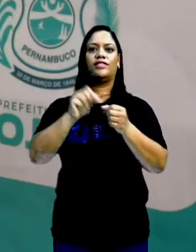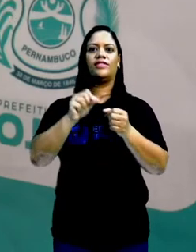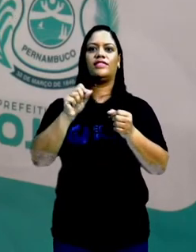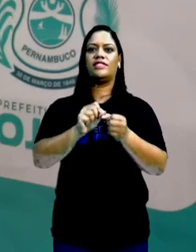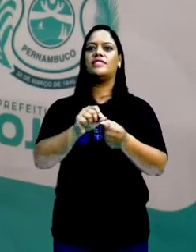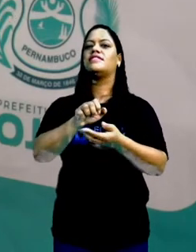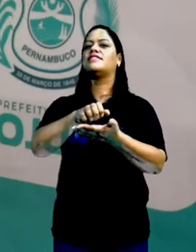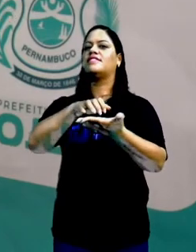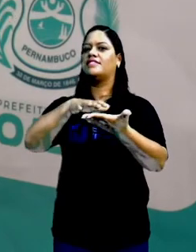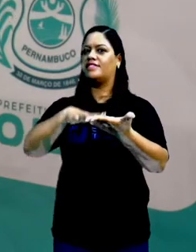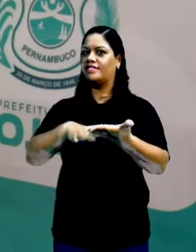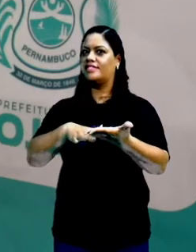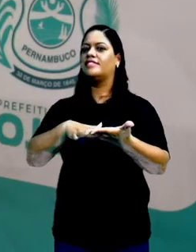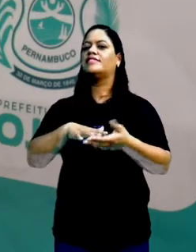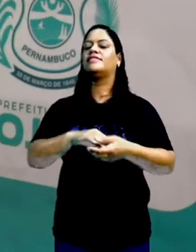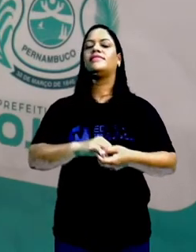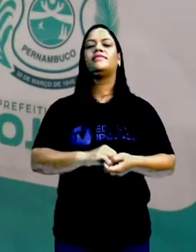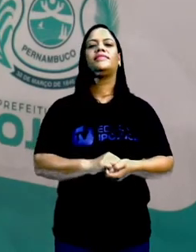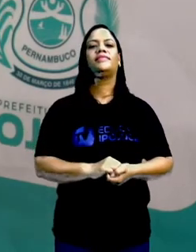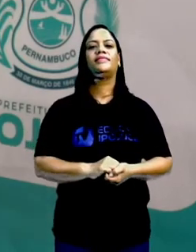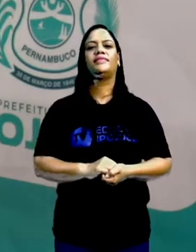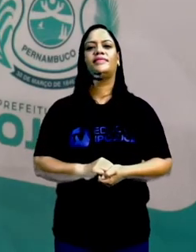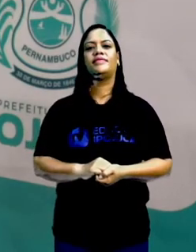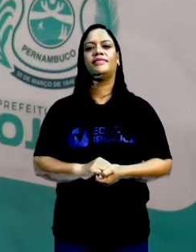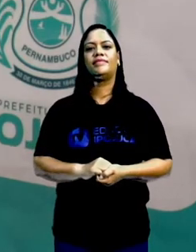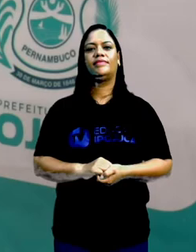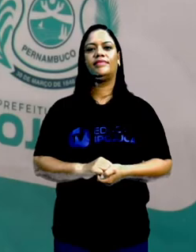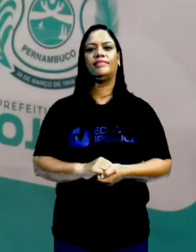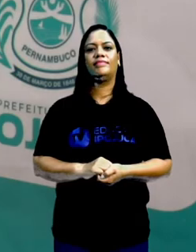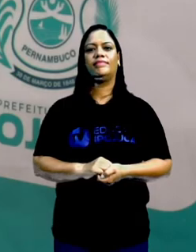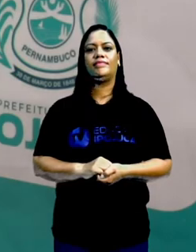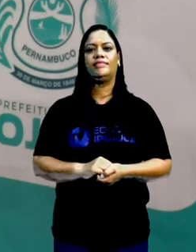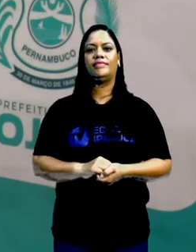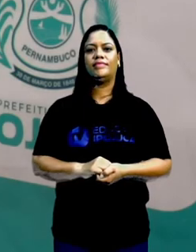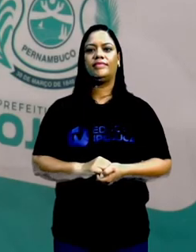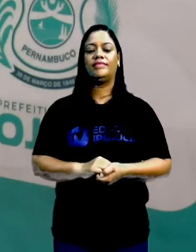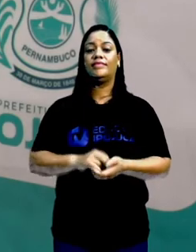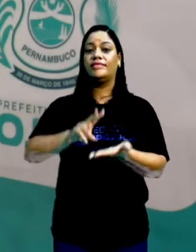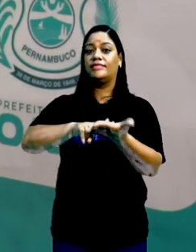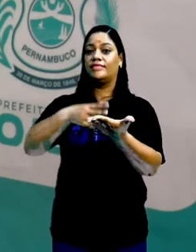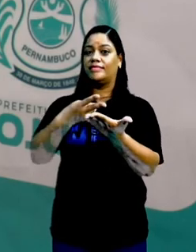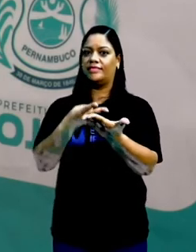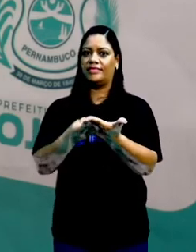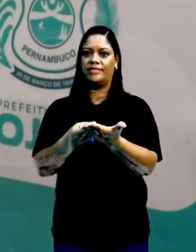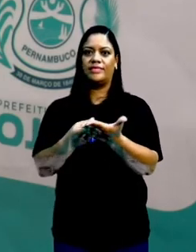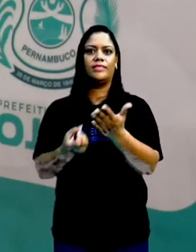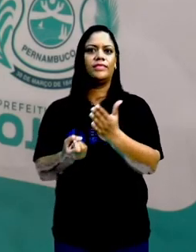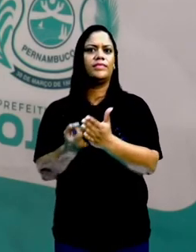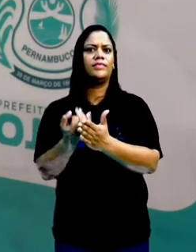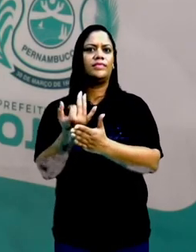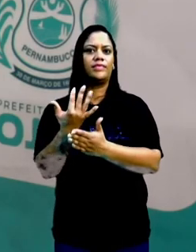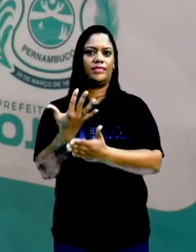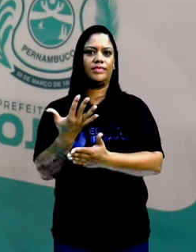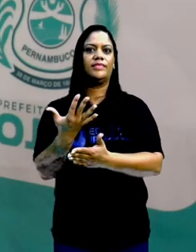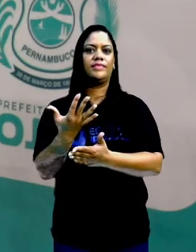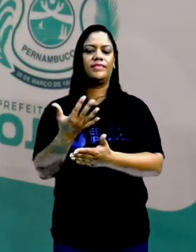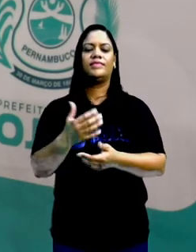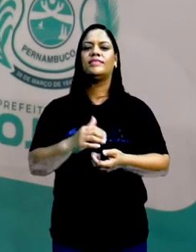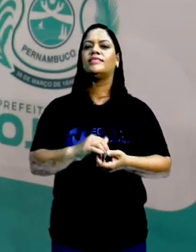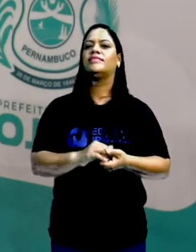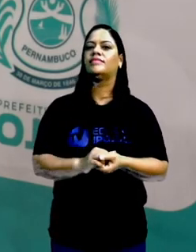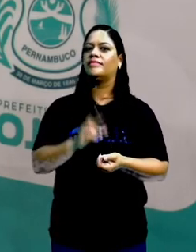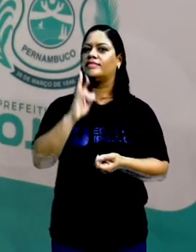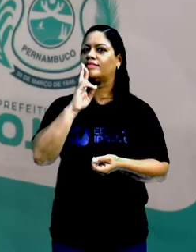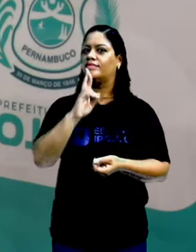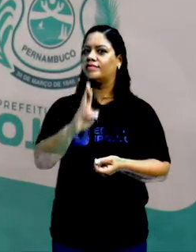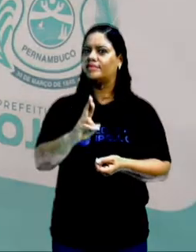essa atividade. Então, vamos lá. Resolva as multiplicações e descubra os